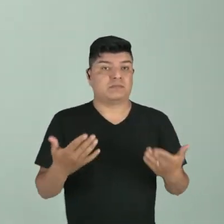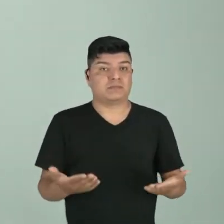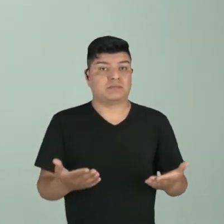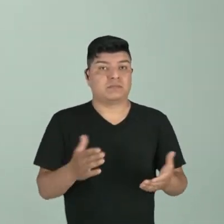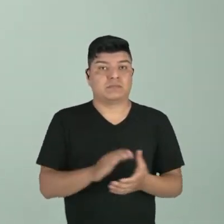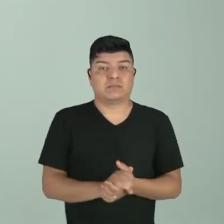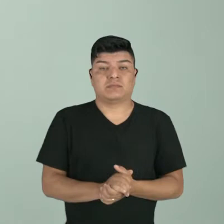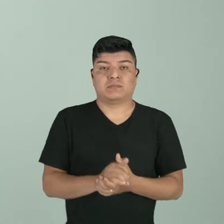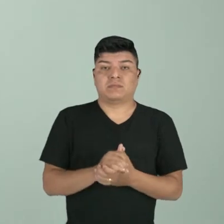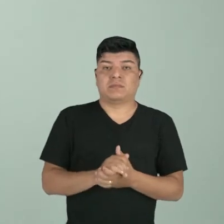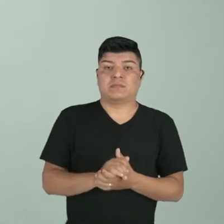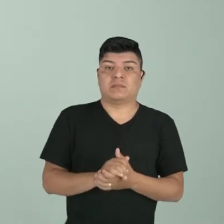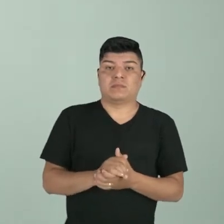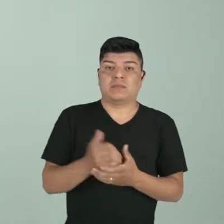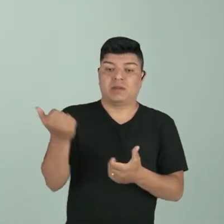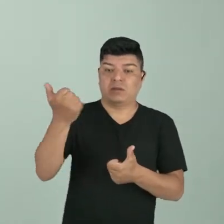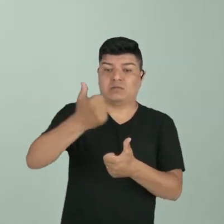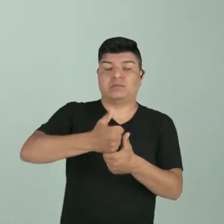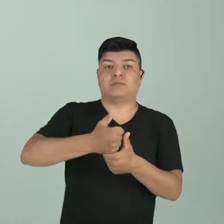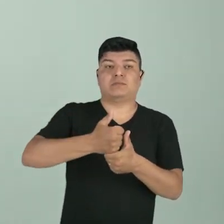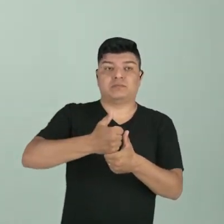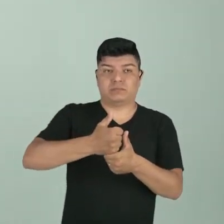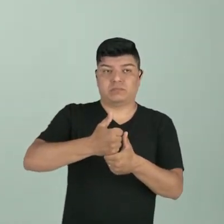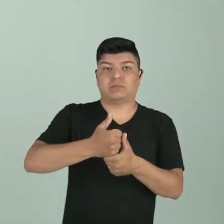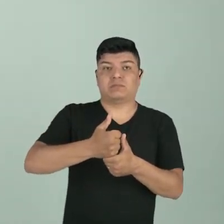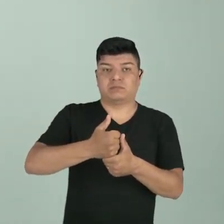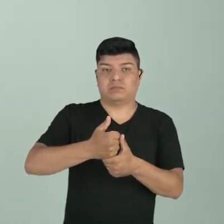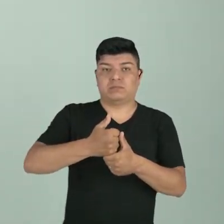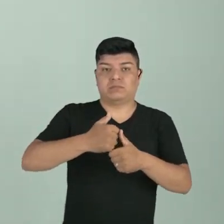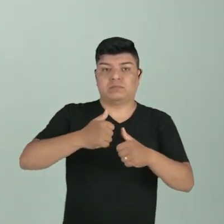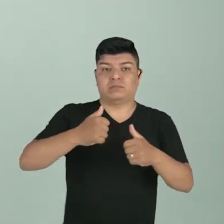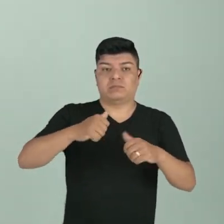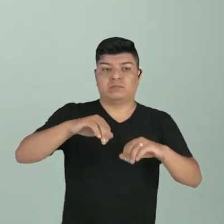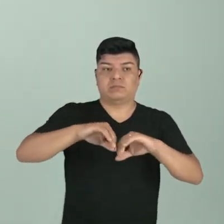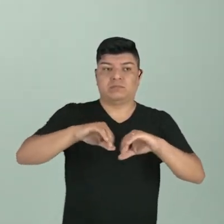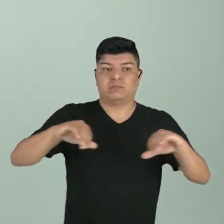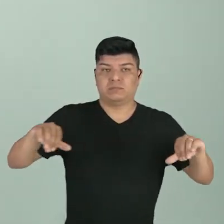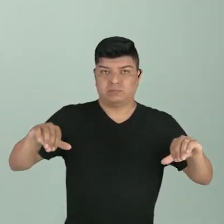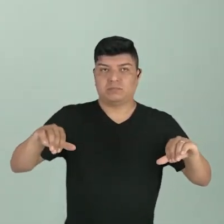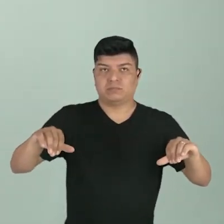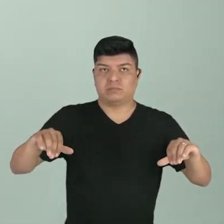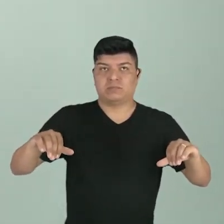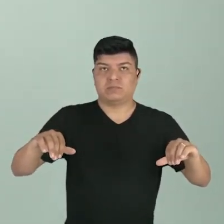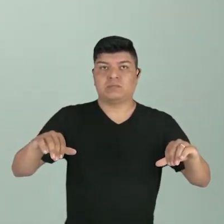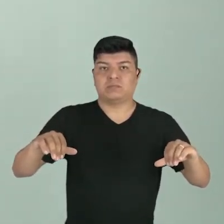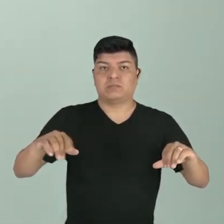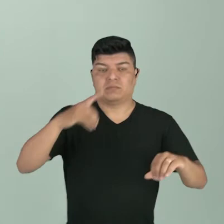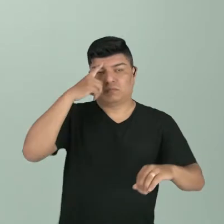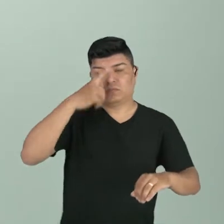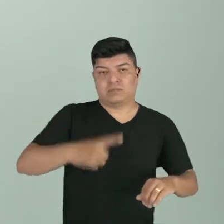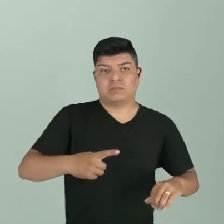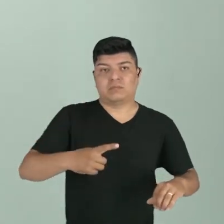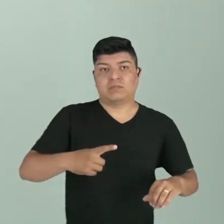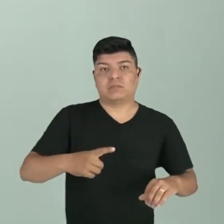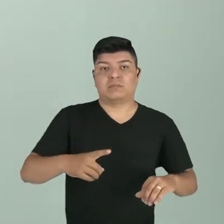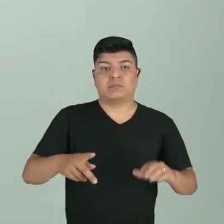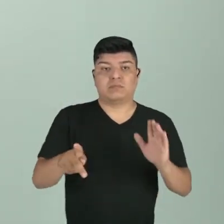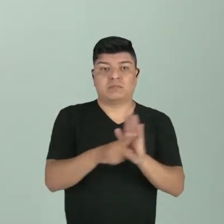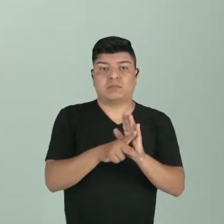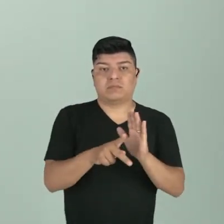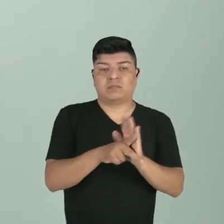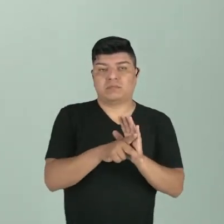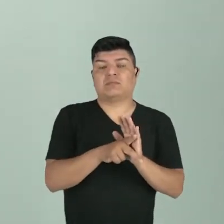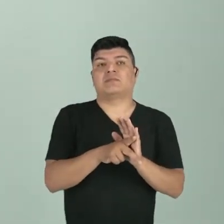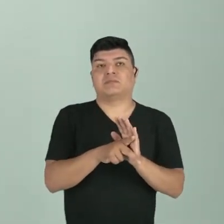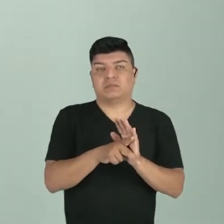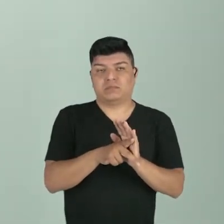a substituição dessa descentralização, dessa fragmentação da autoridade pela